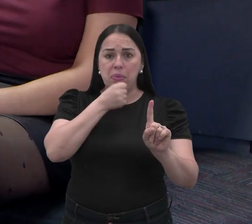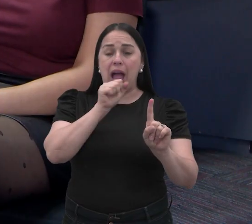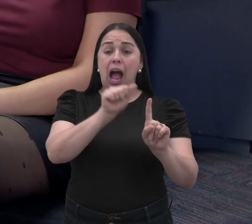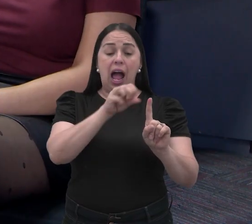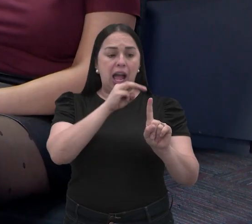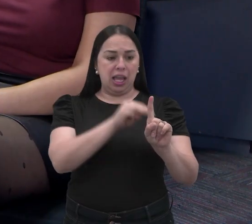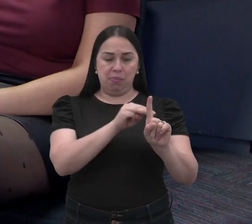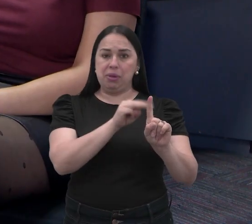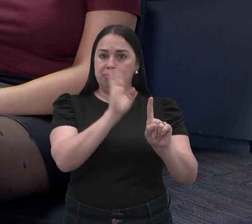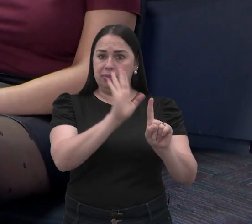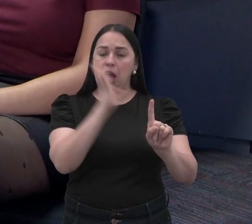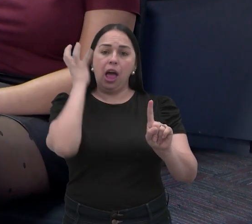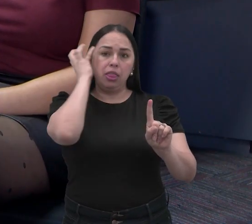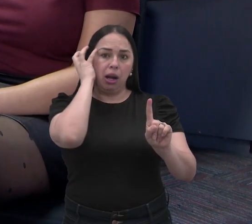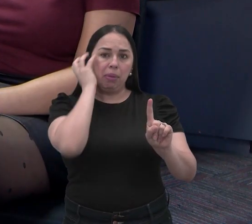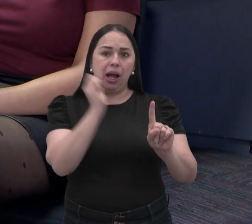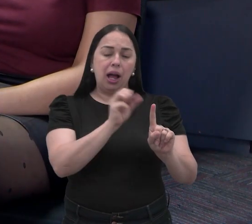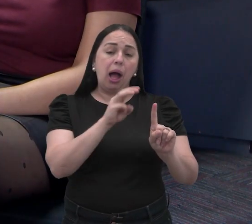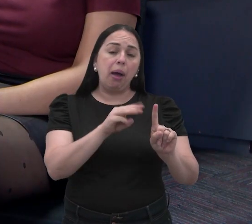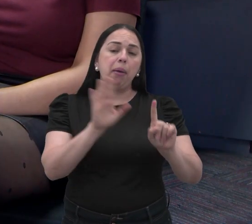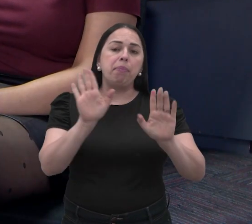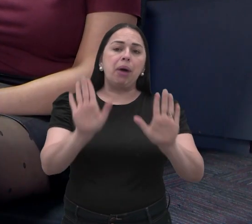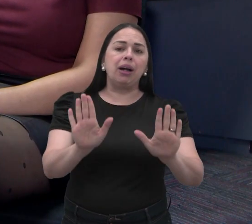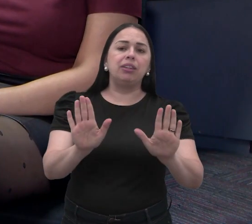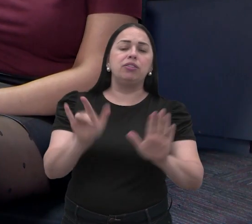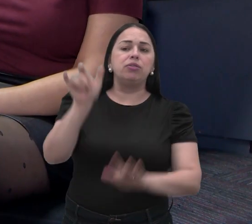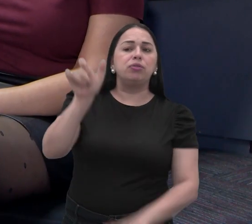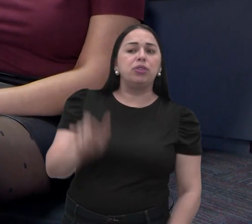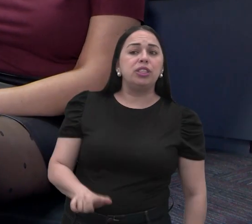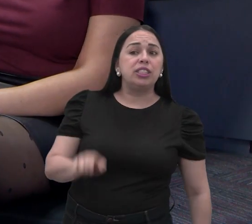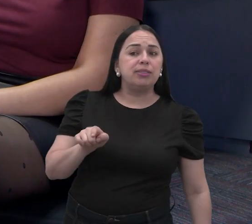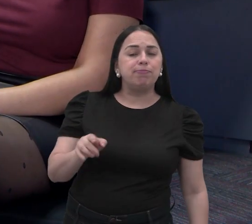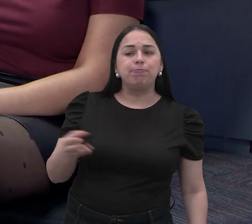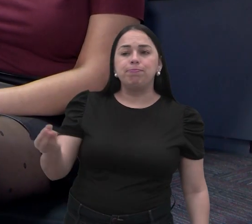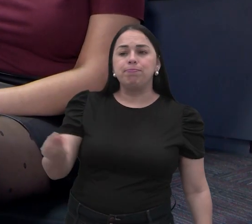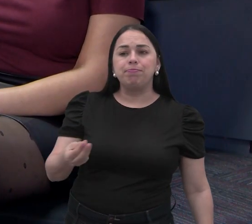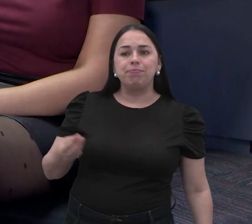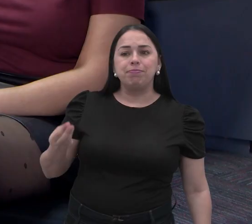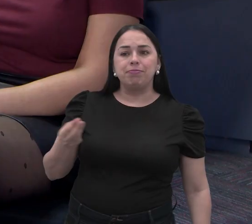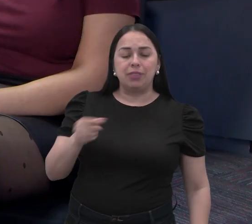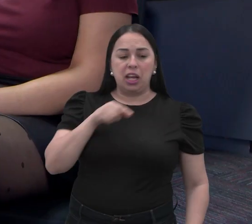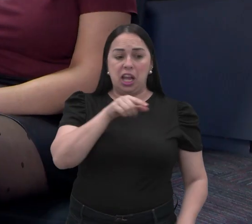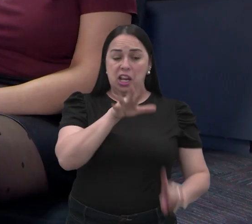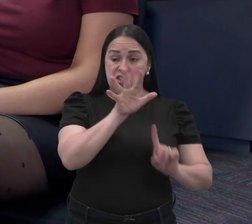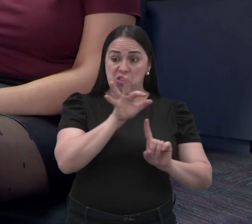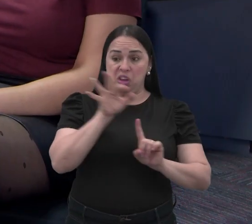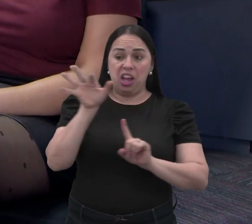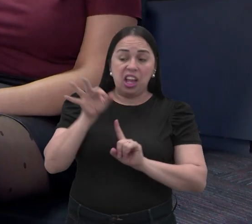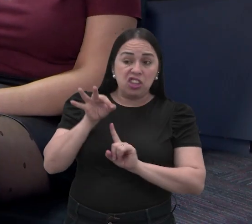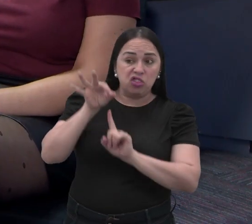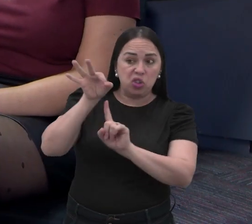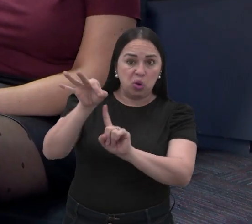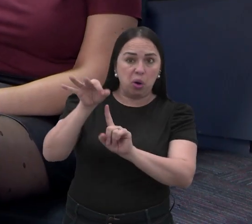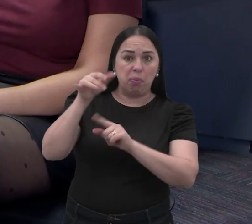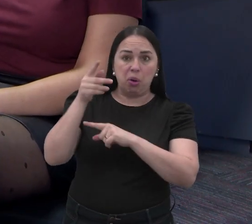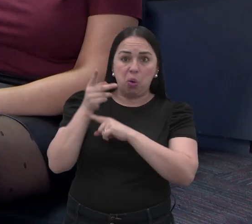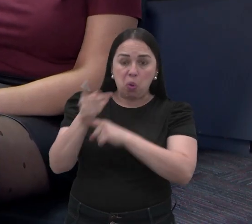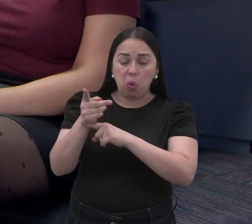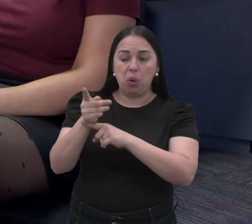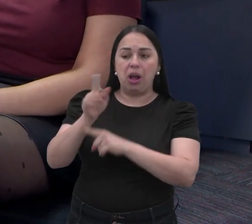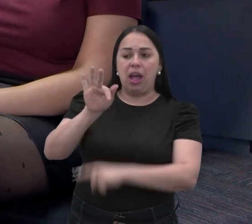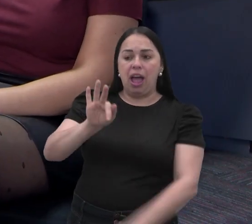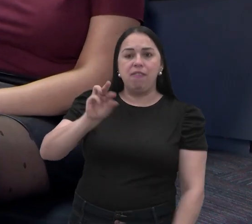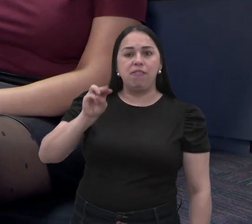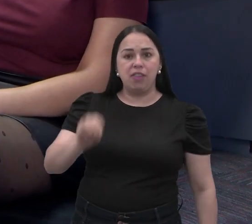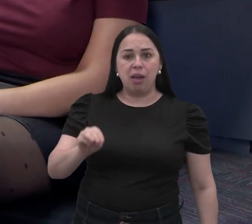rádio AM, né? Sim. Mas você foi indicado por ele, ele falou, vai lá procurar